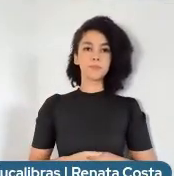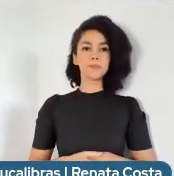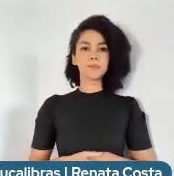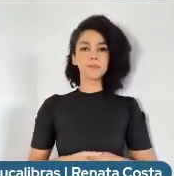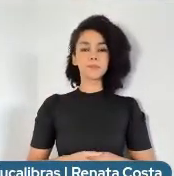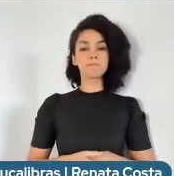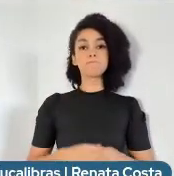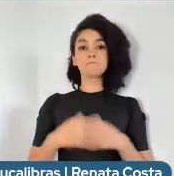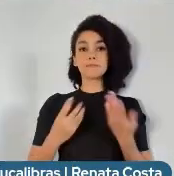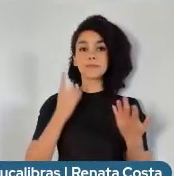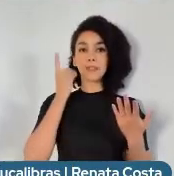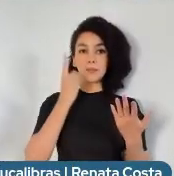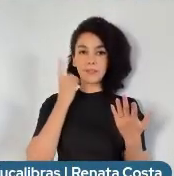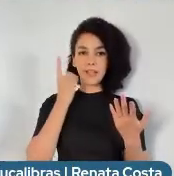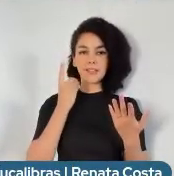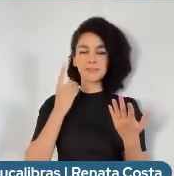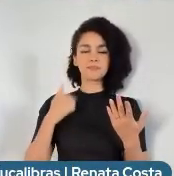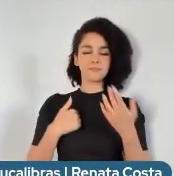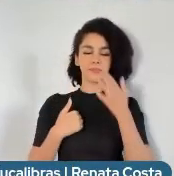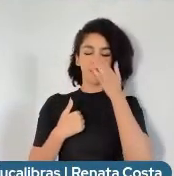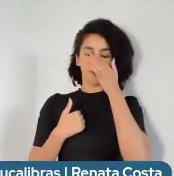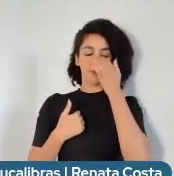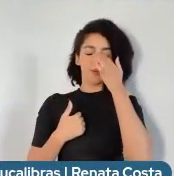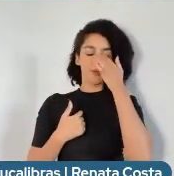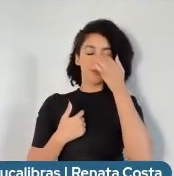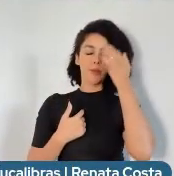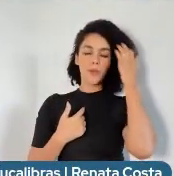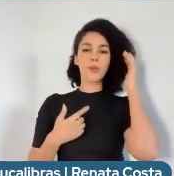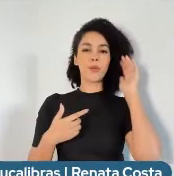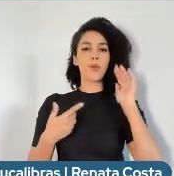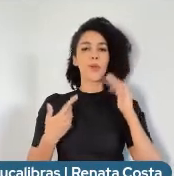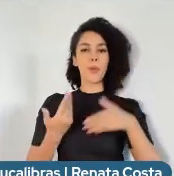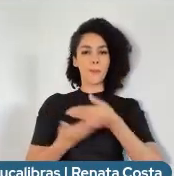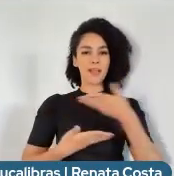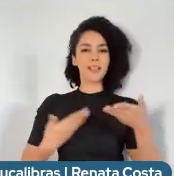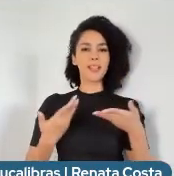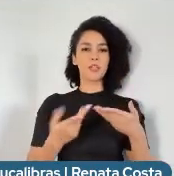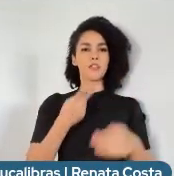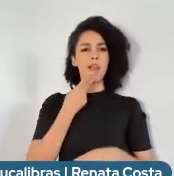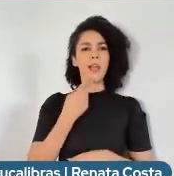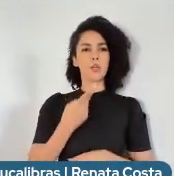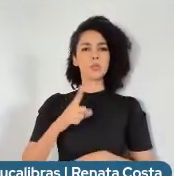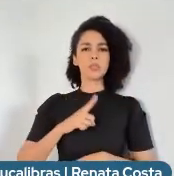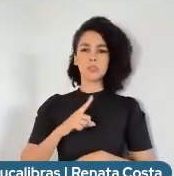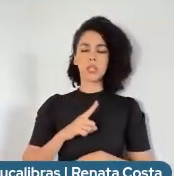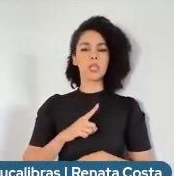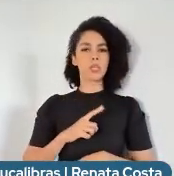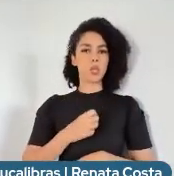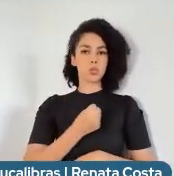Deputada Luísa, apenas compartilhando e reafirmando com números a sua